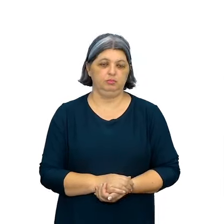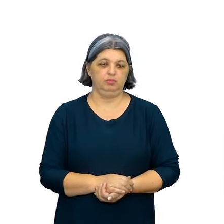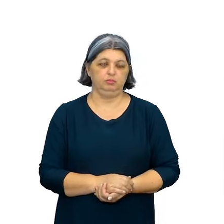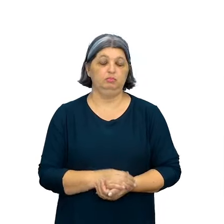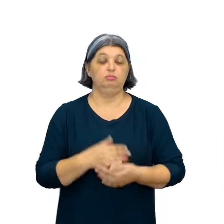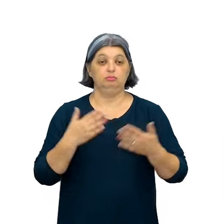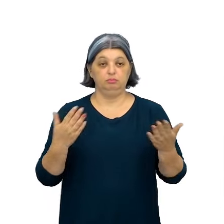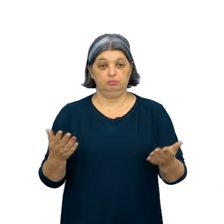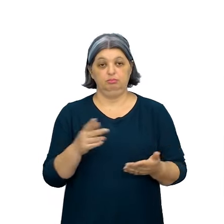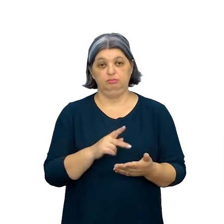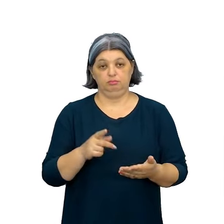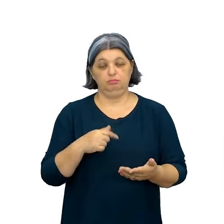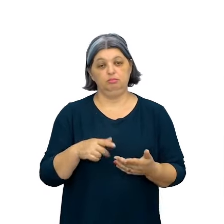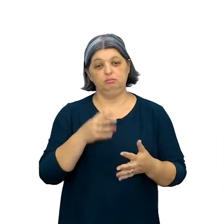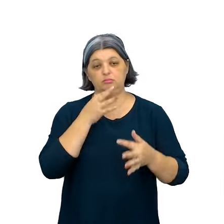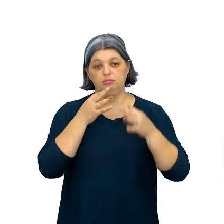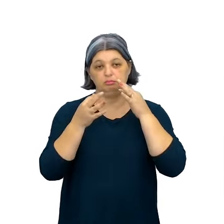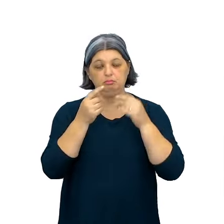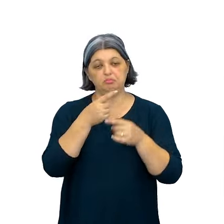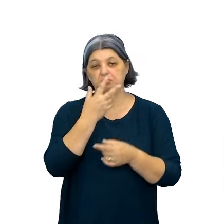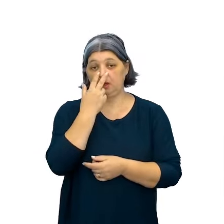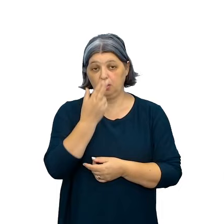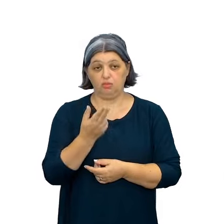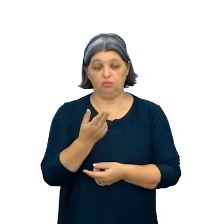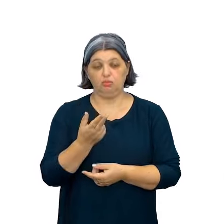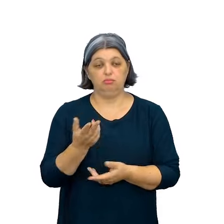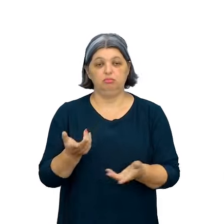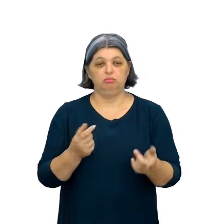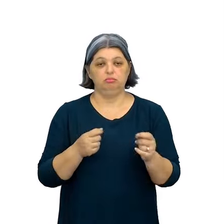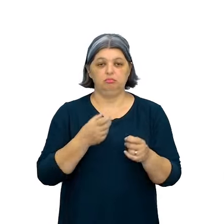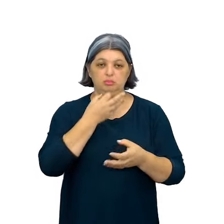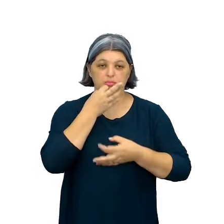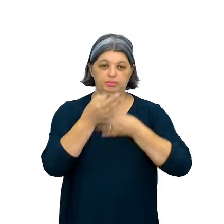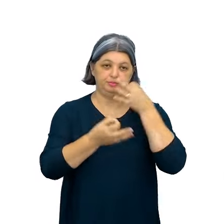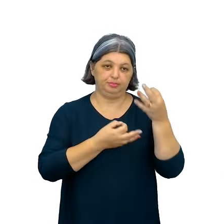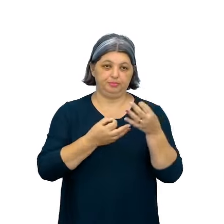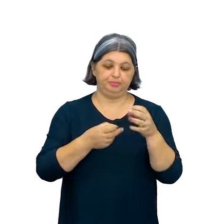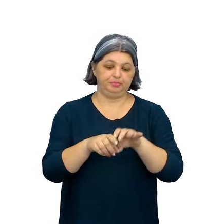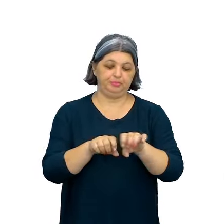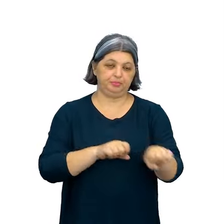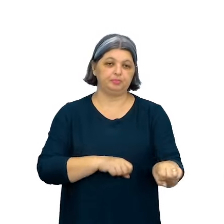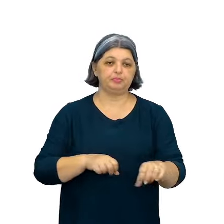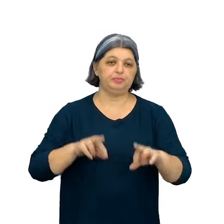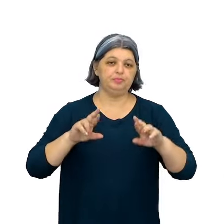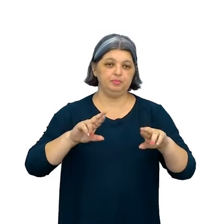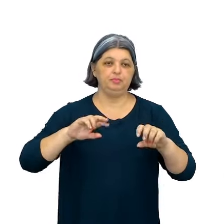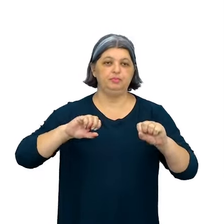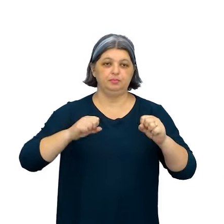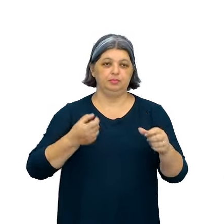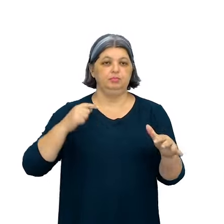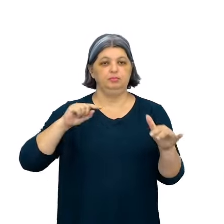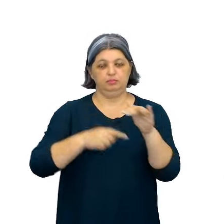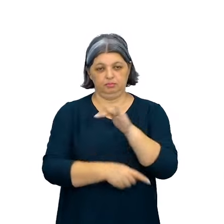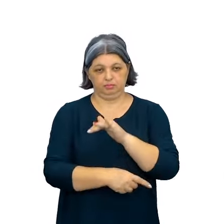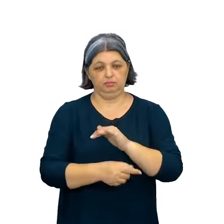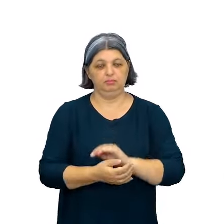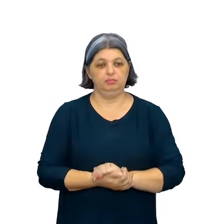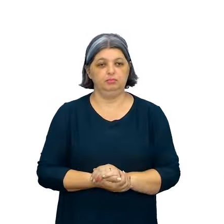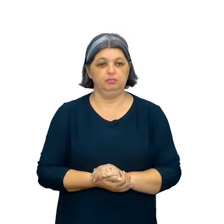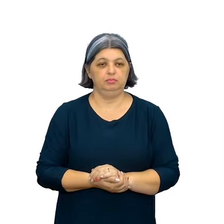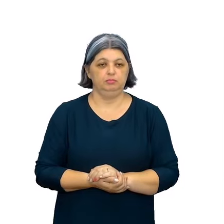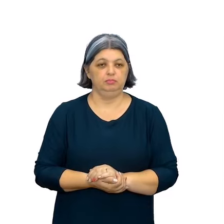Bom, professores, conte para nós o que achou ou o que está achando das formações do Programa de Recuperação e